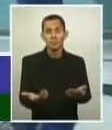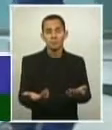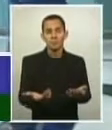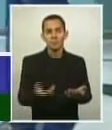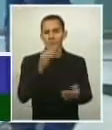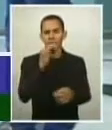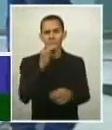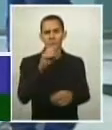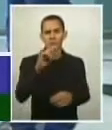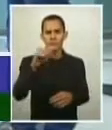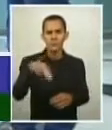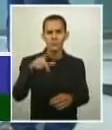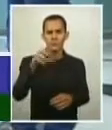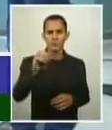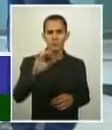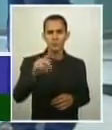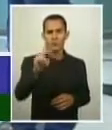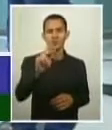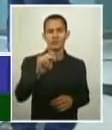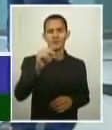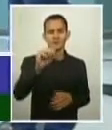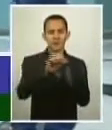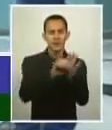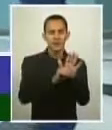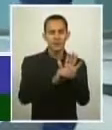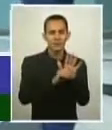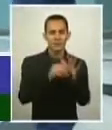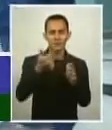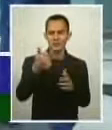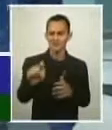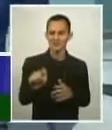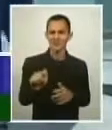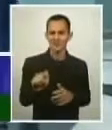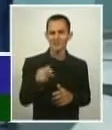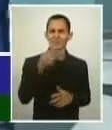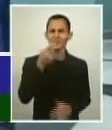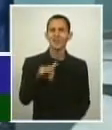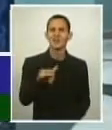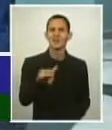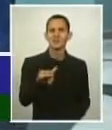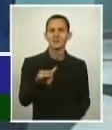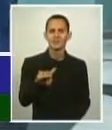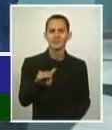quando John Locke no século o café dizia